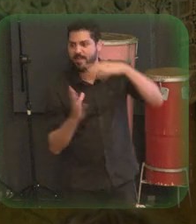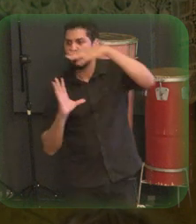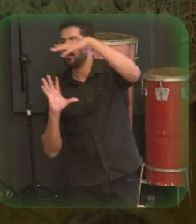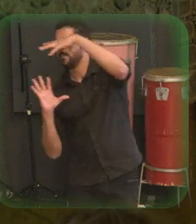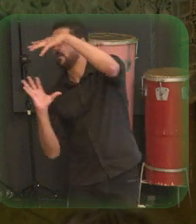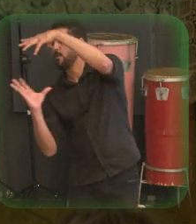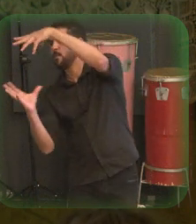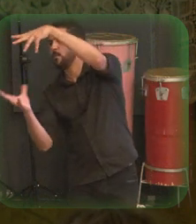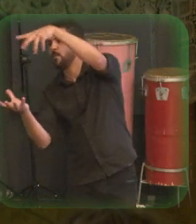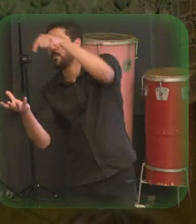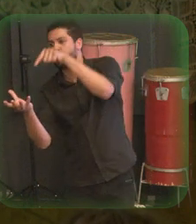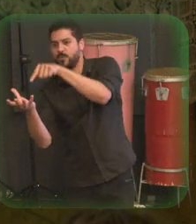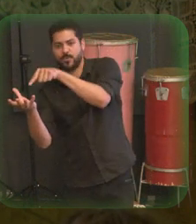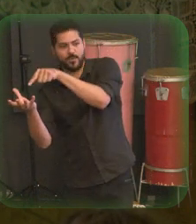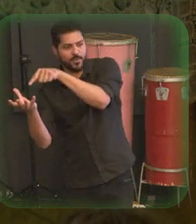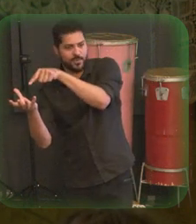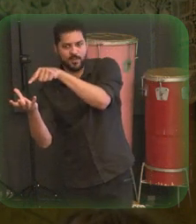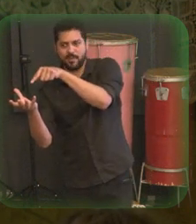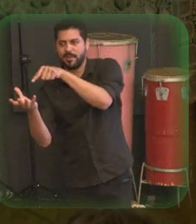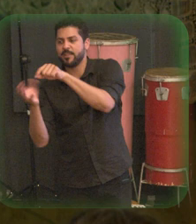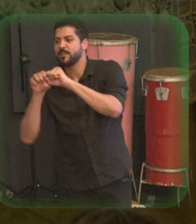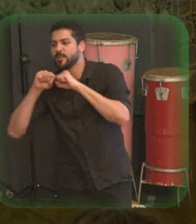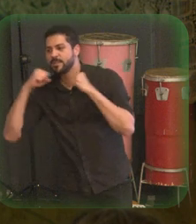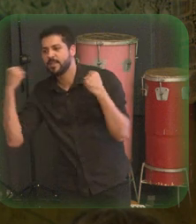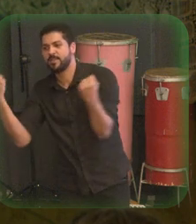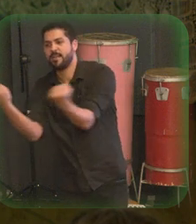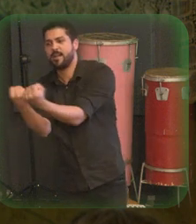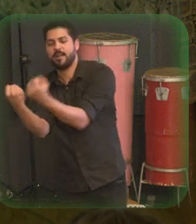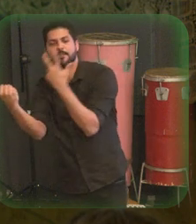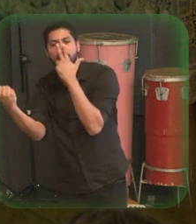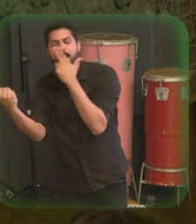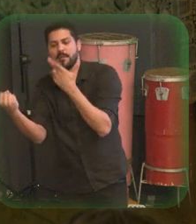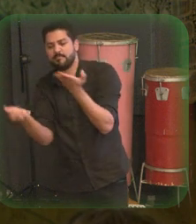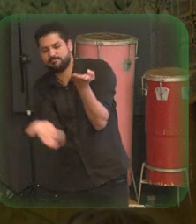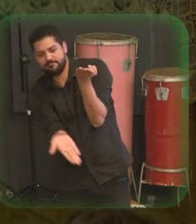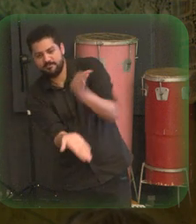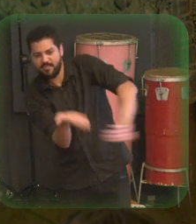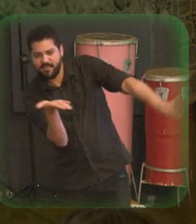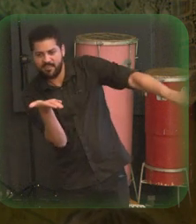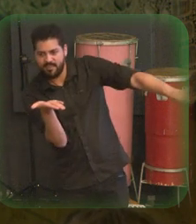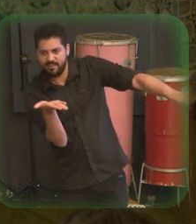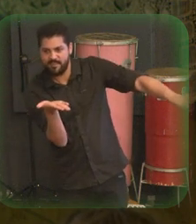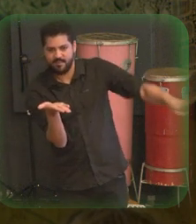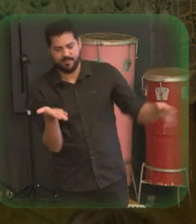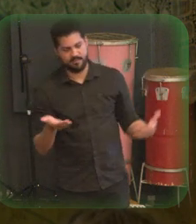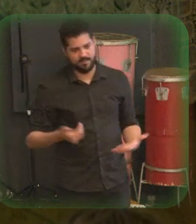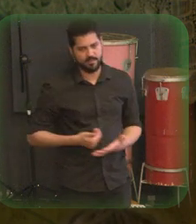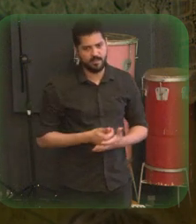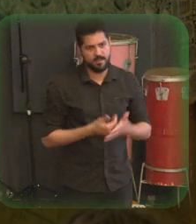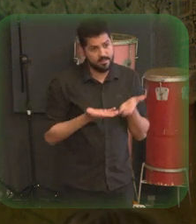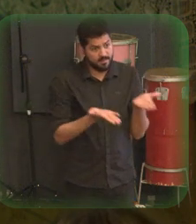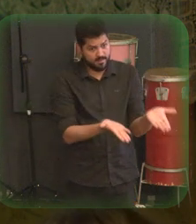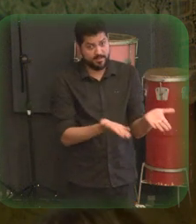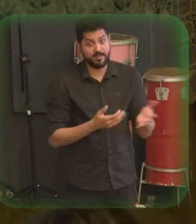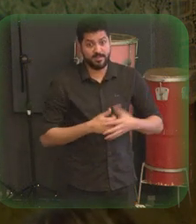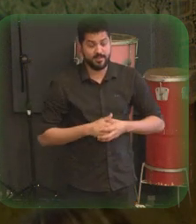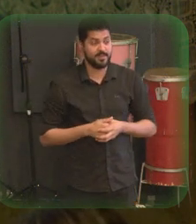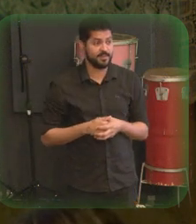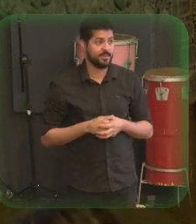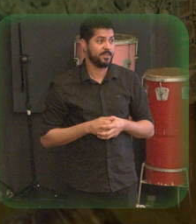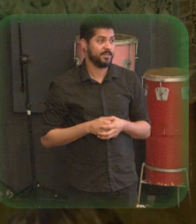o mundo que não permite às pessoas com deficiência viver a plenitude da sua vida. É isso